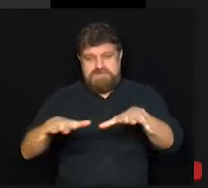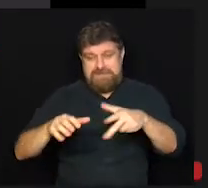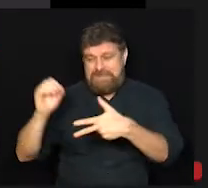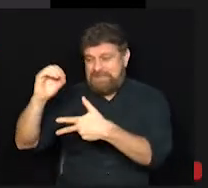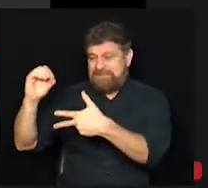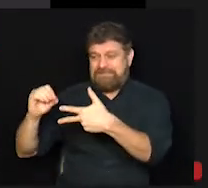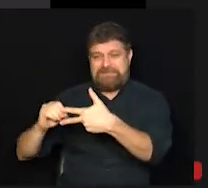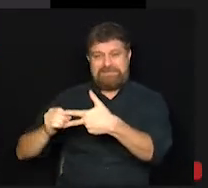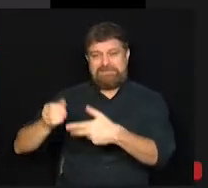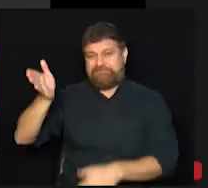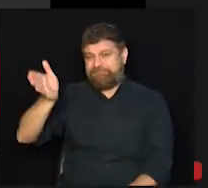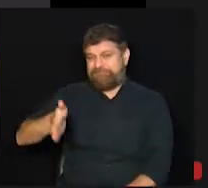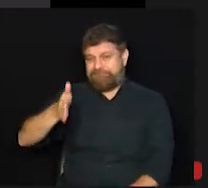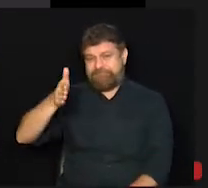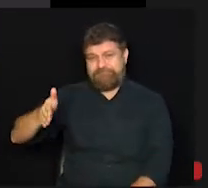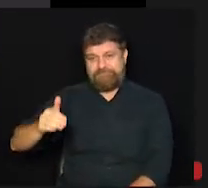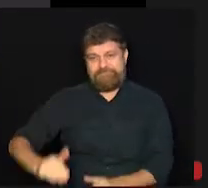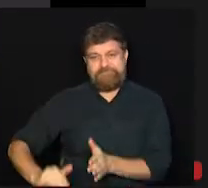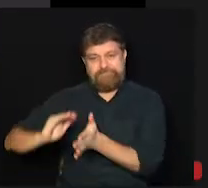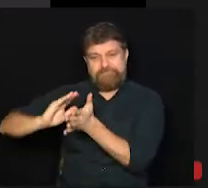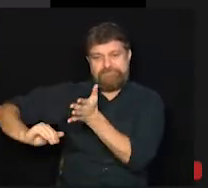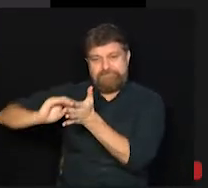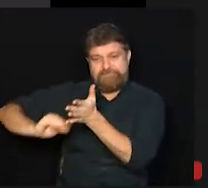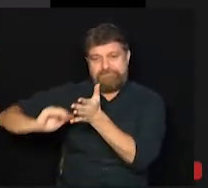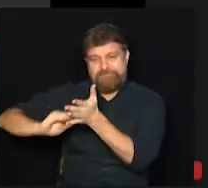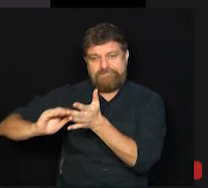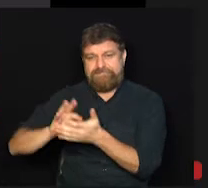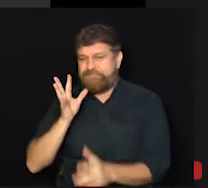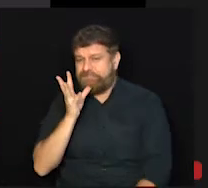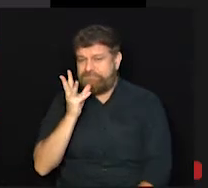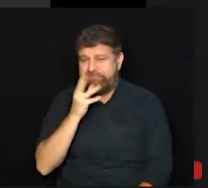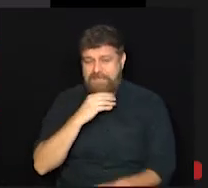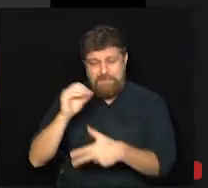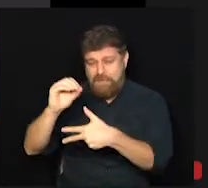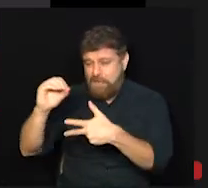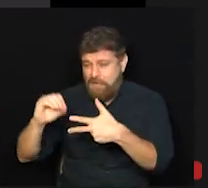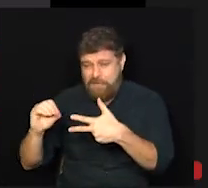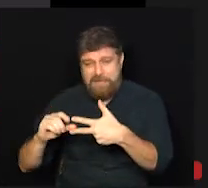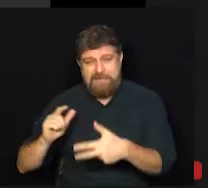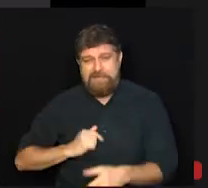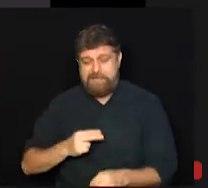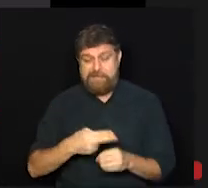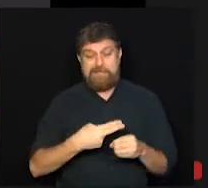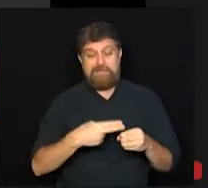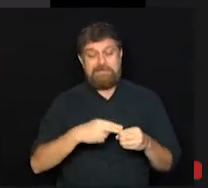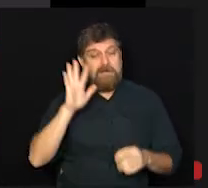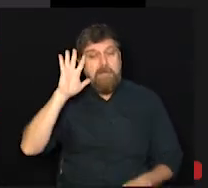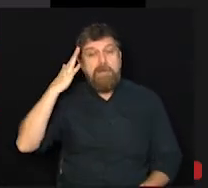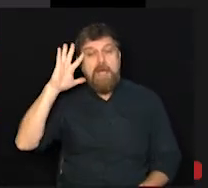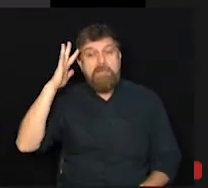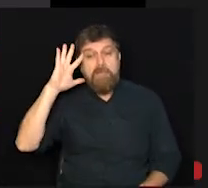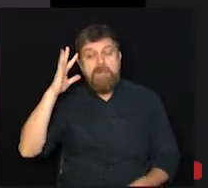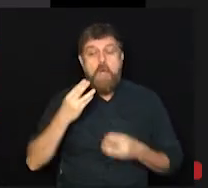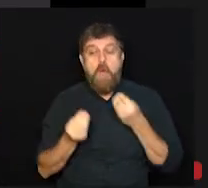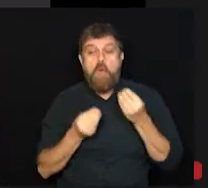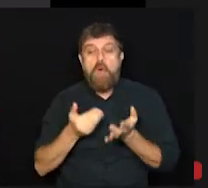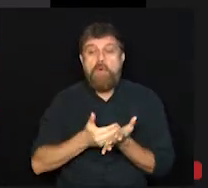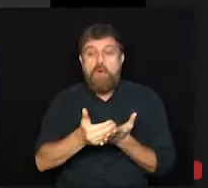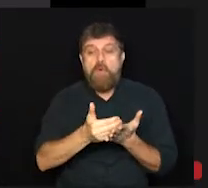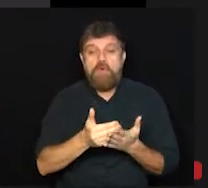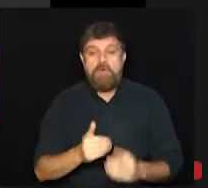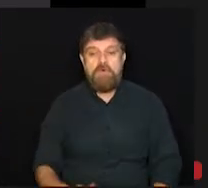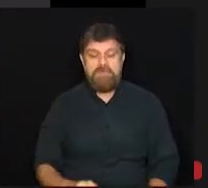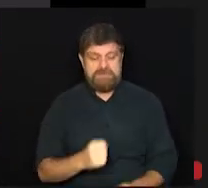o Enem foi realizado muito tardio, o resultado não saiu, a Unicamp tomou a decisão de que para poder começar um ano letivo